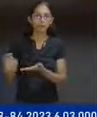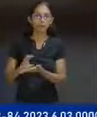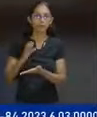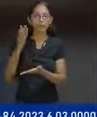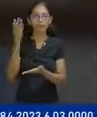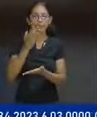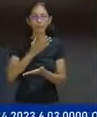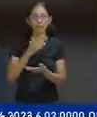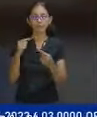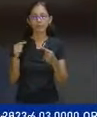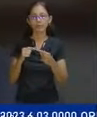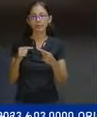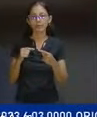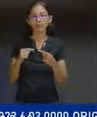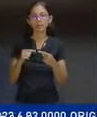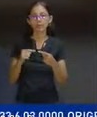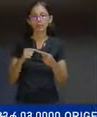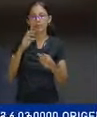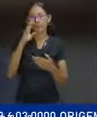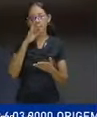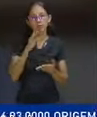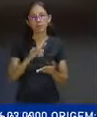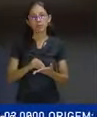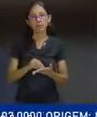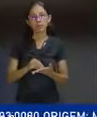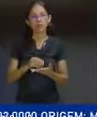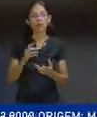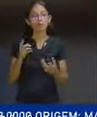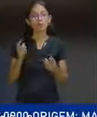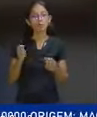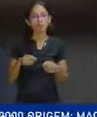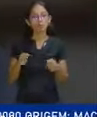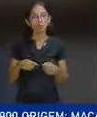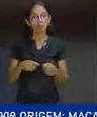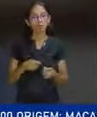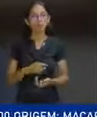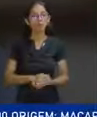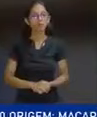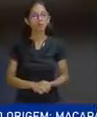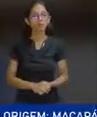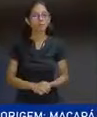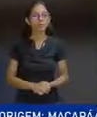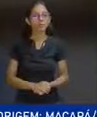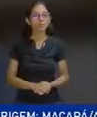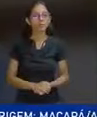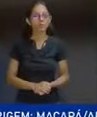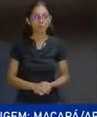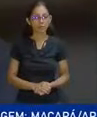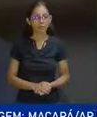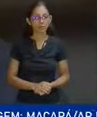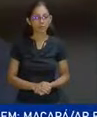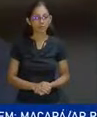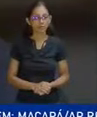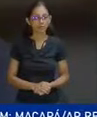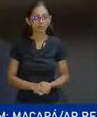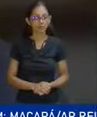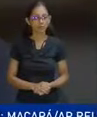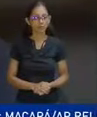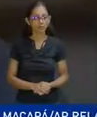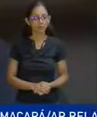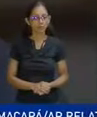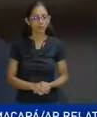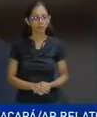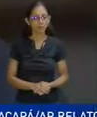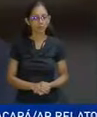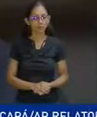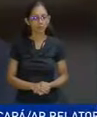serviço contratado e concluir pela regularidade do gasto em comento. Eu repiso, ainda o que já